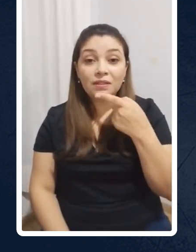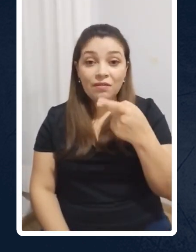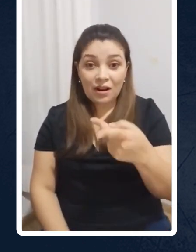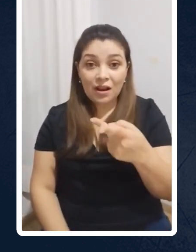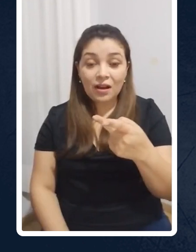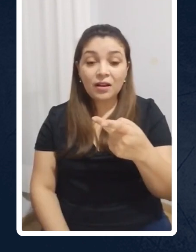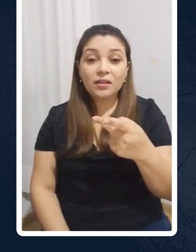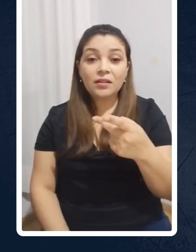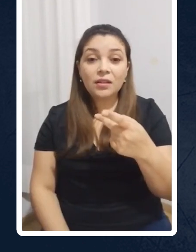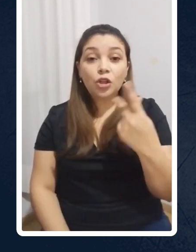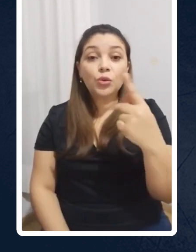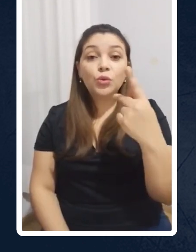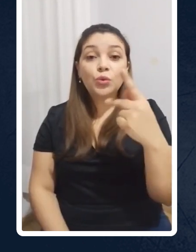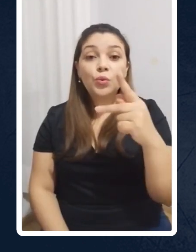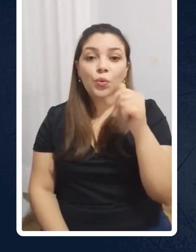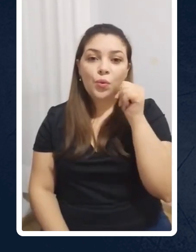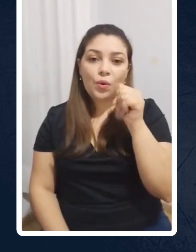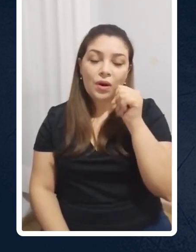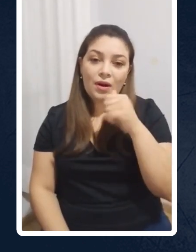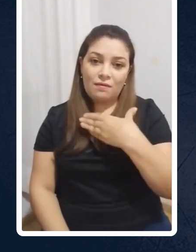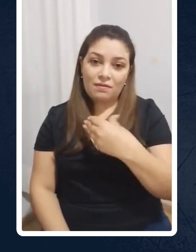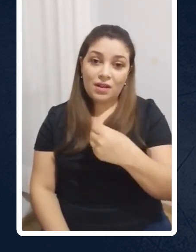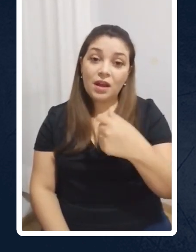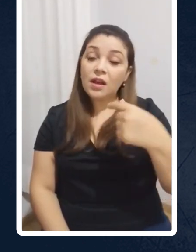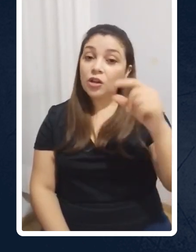Apenas eu ouvi o que você falou.